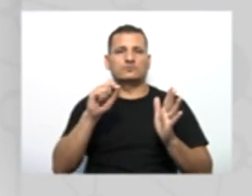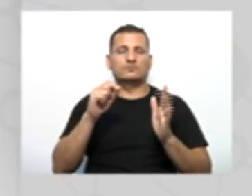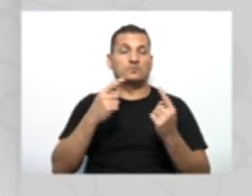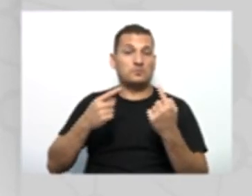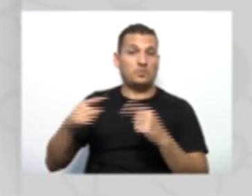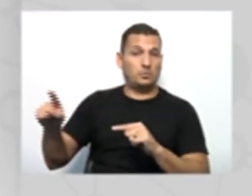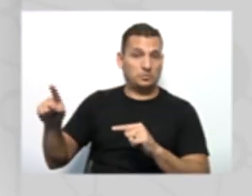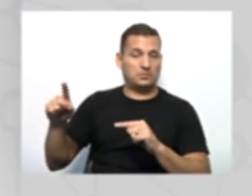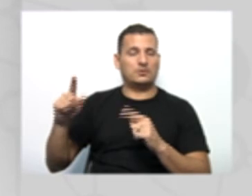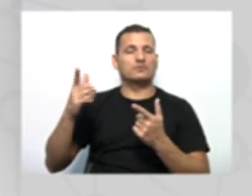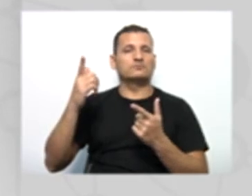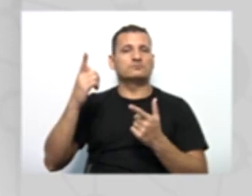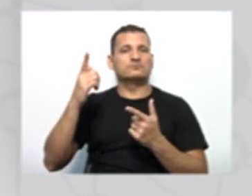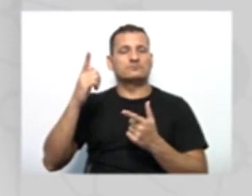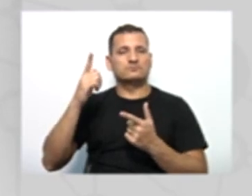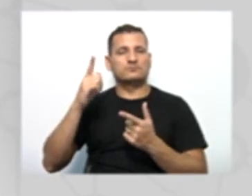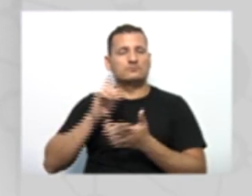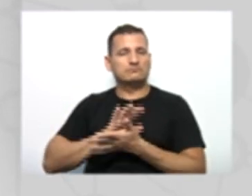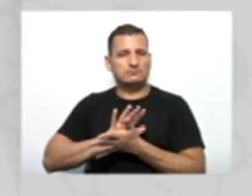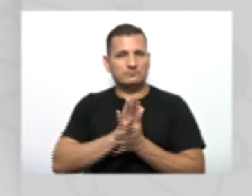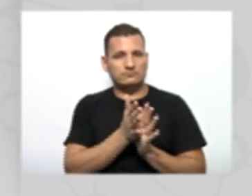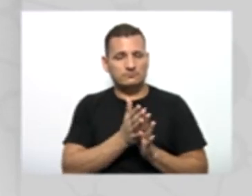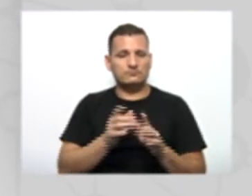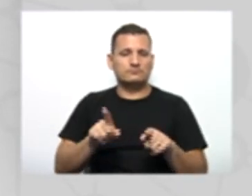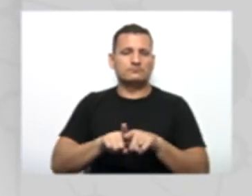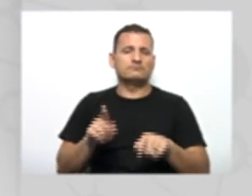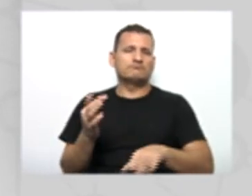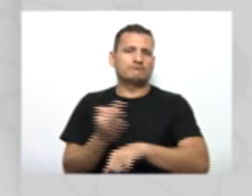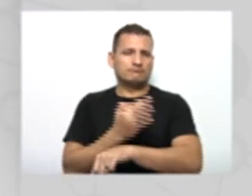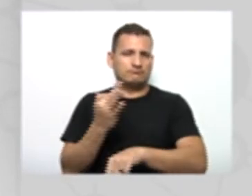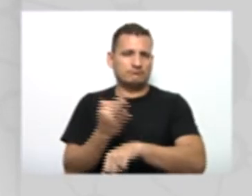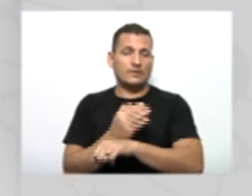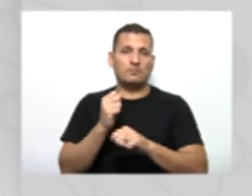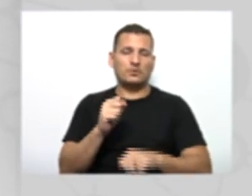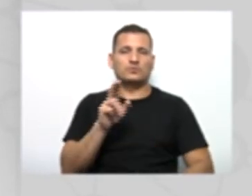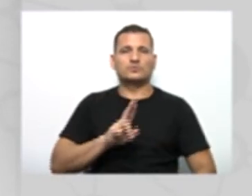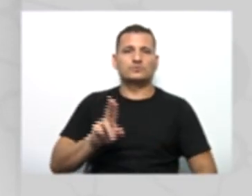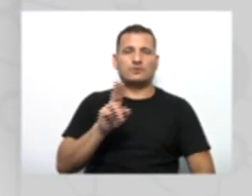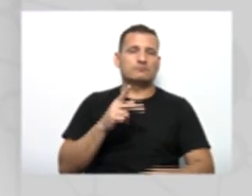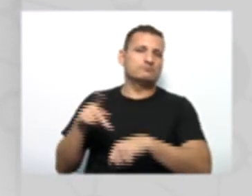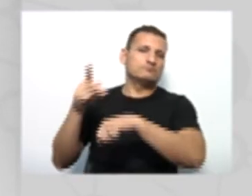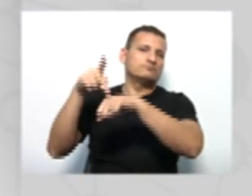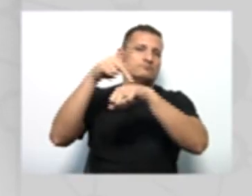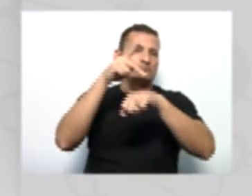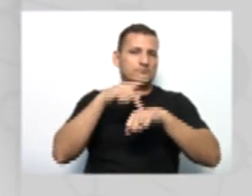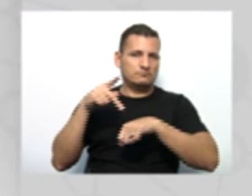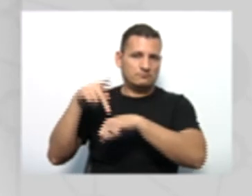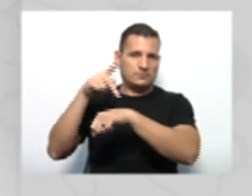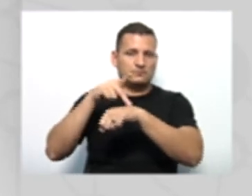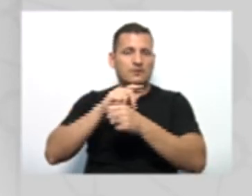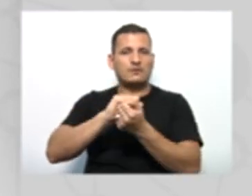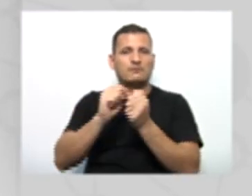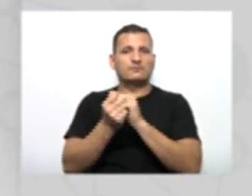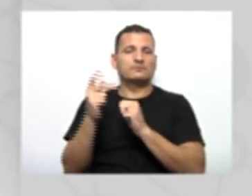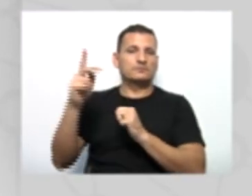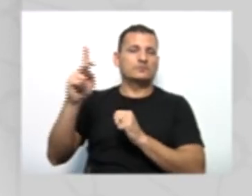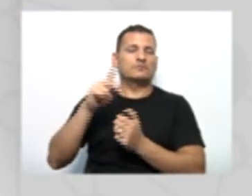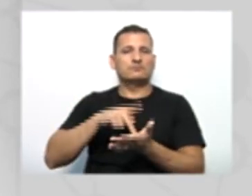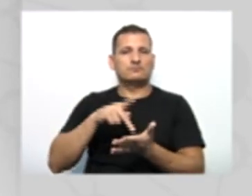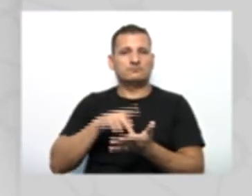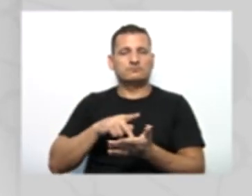um determinado problema, uma determinada sugestão. As audiências públicas, que eu já falei, que normalmente são conduzidas,